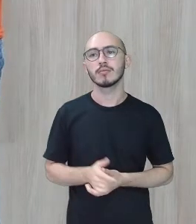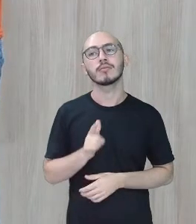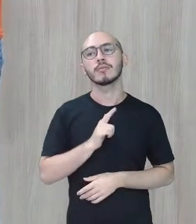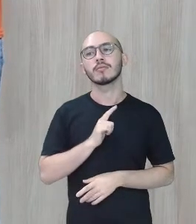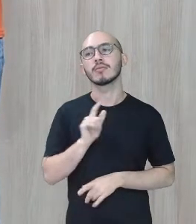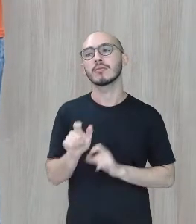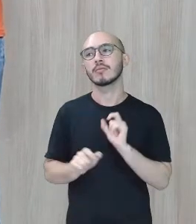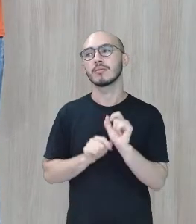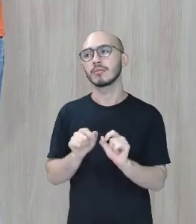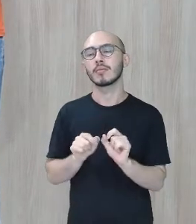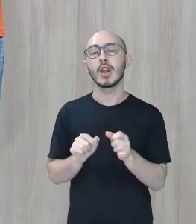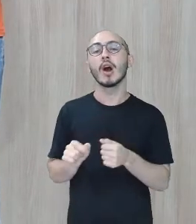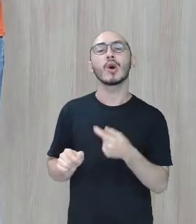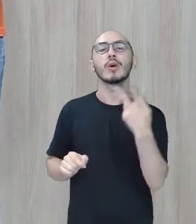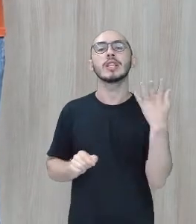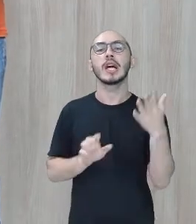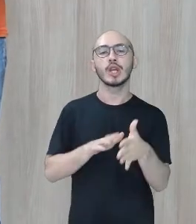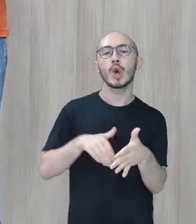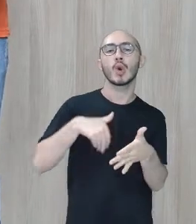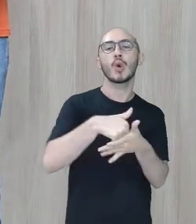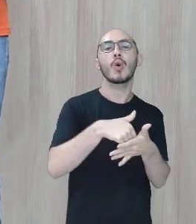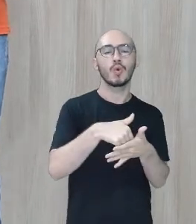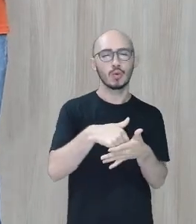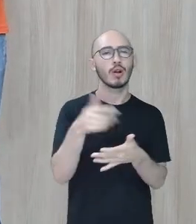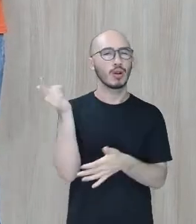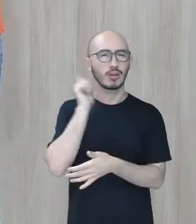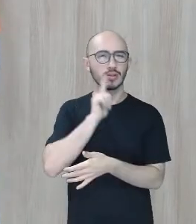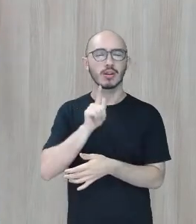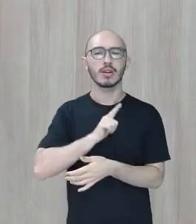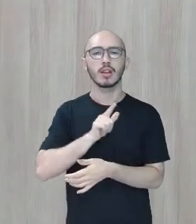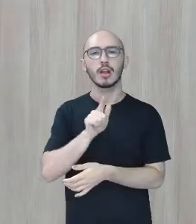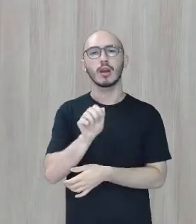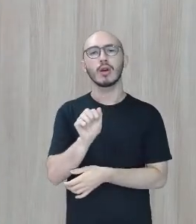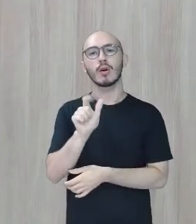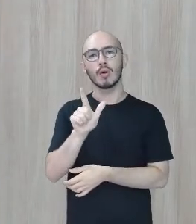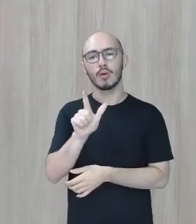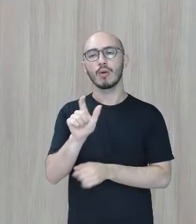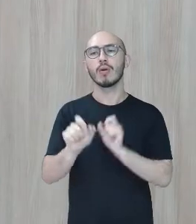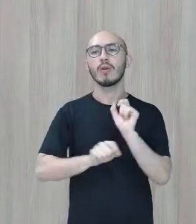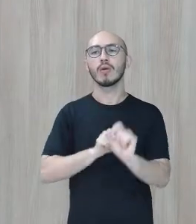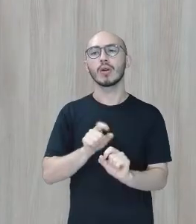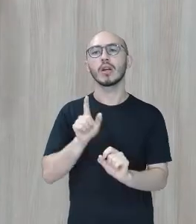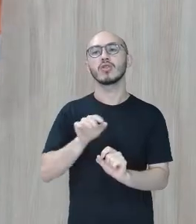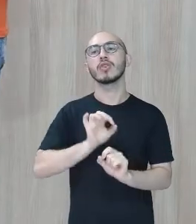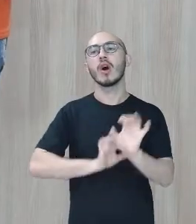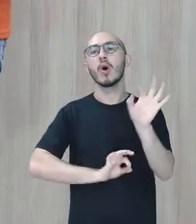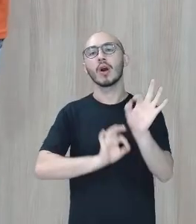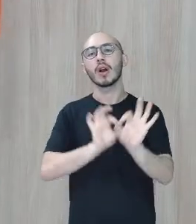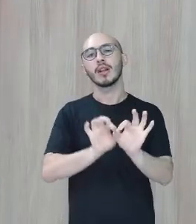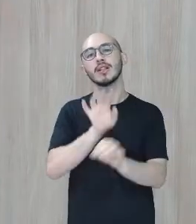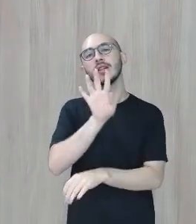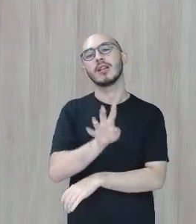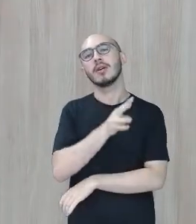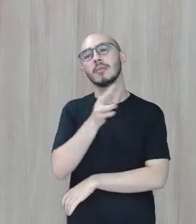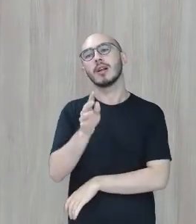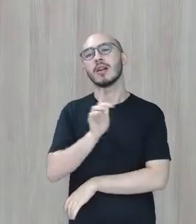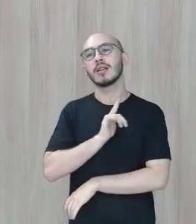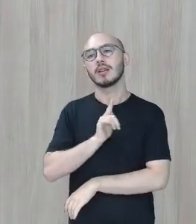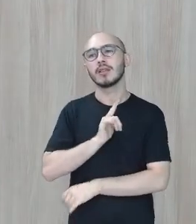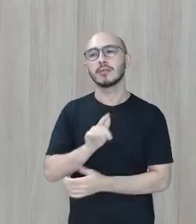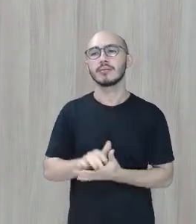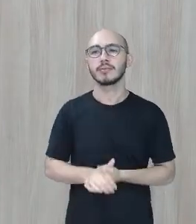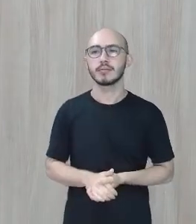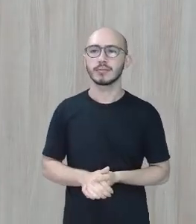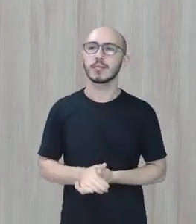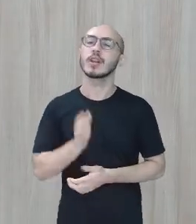aí, certo? Que são os dados que estamos analisando e já deixa ele na tabela em ordem crescente. Então, você pode notar aqui que os valores